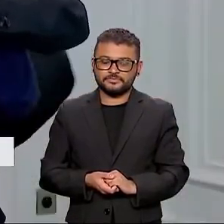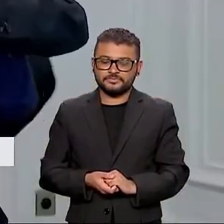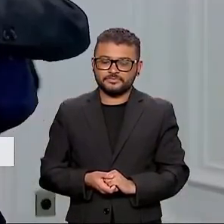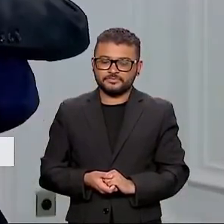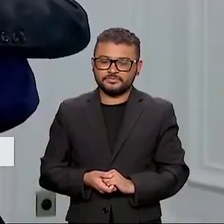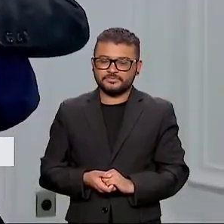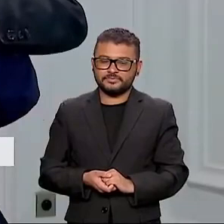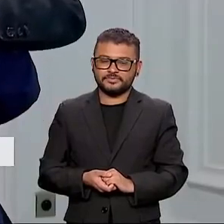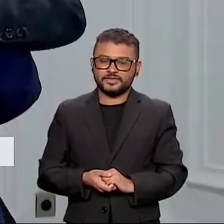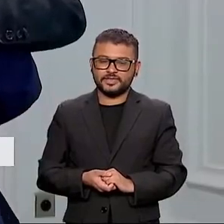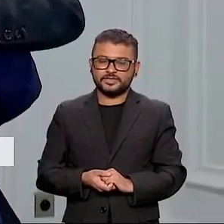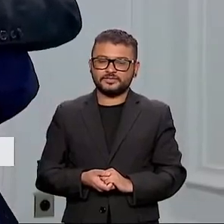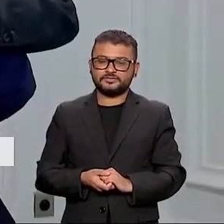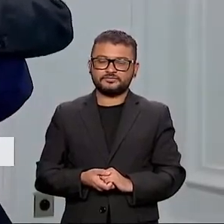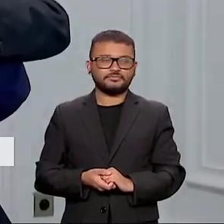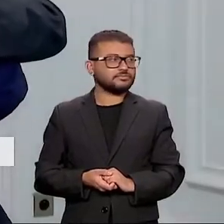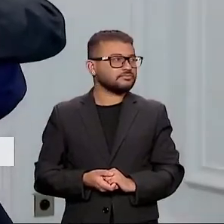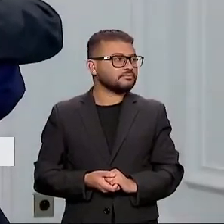aqui, ó.